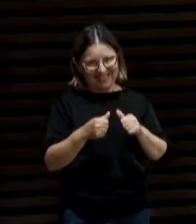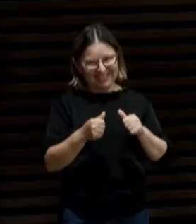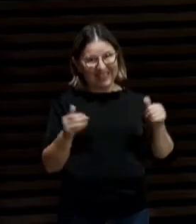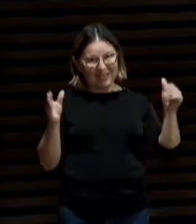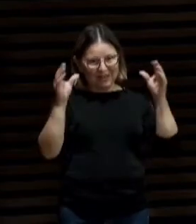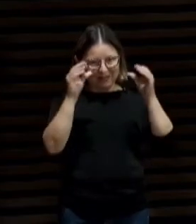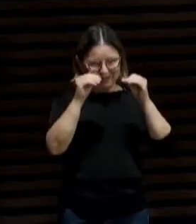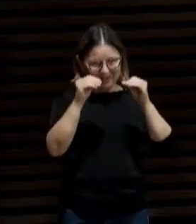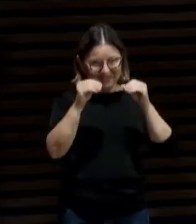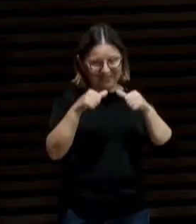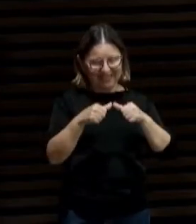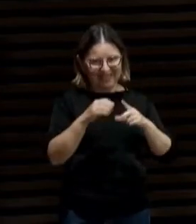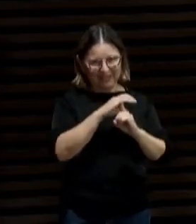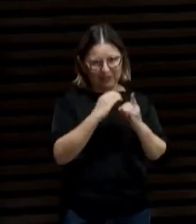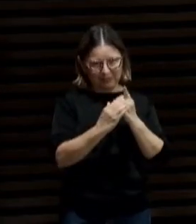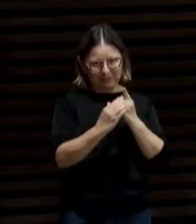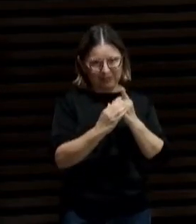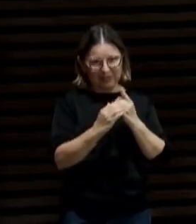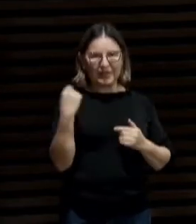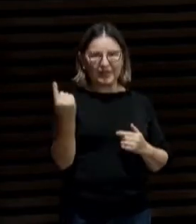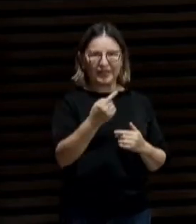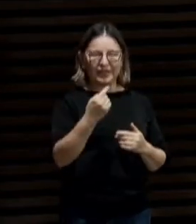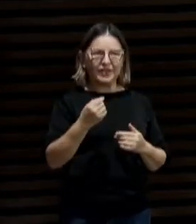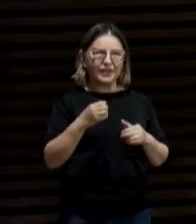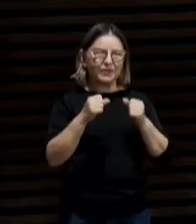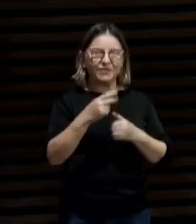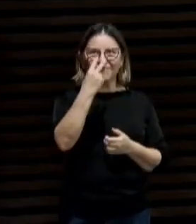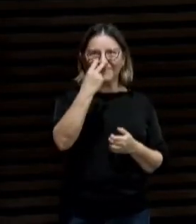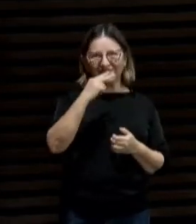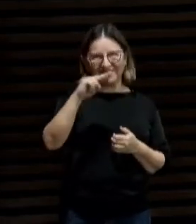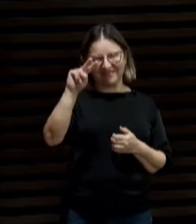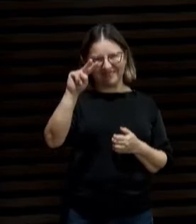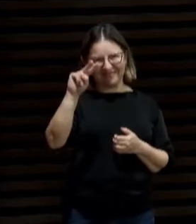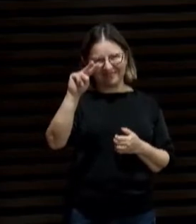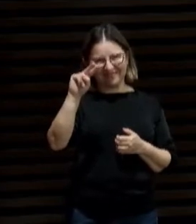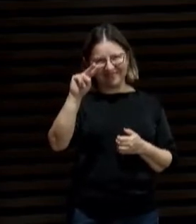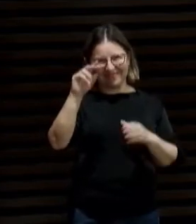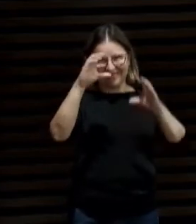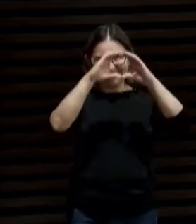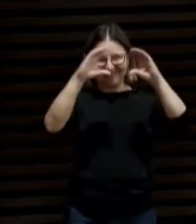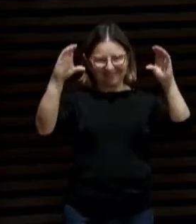nossa, é que nós possamos elevar os nossos olhos para o alto.